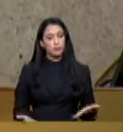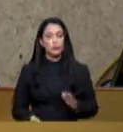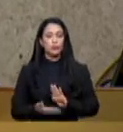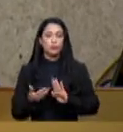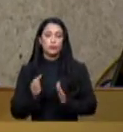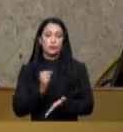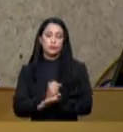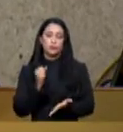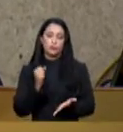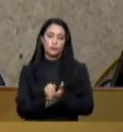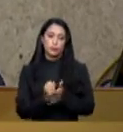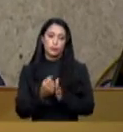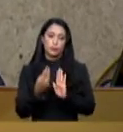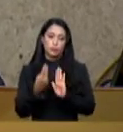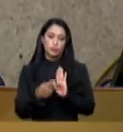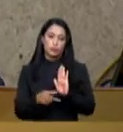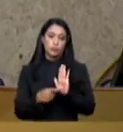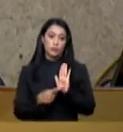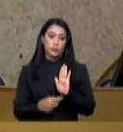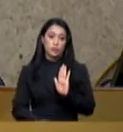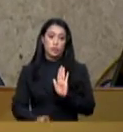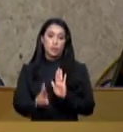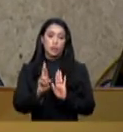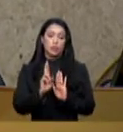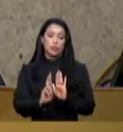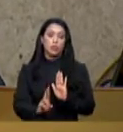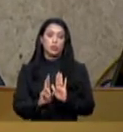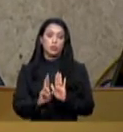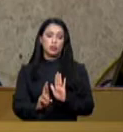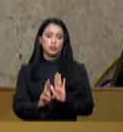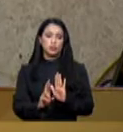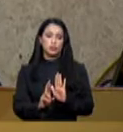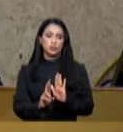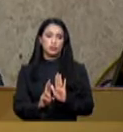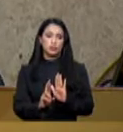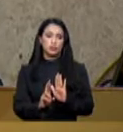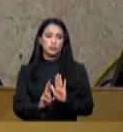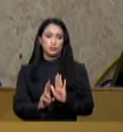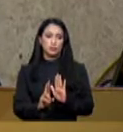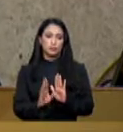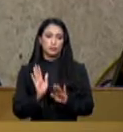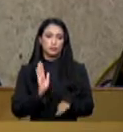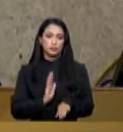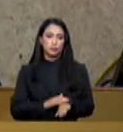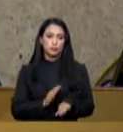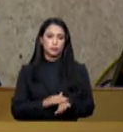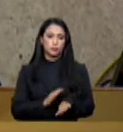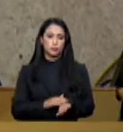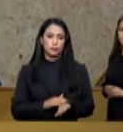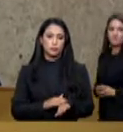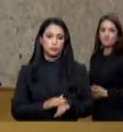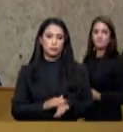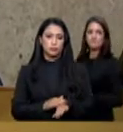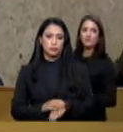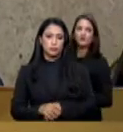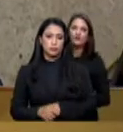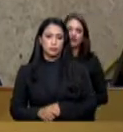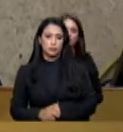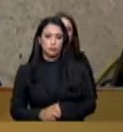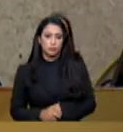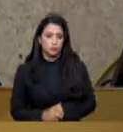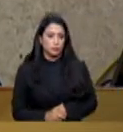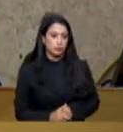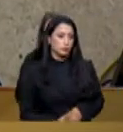do contrato de programa representa uma afetação proporcional à autonomia negocial dos municípios em